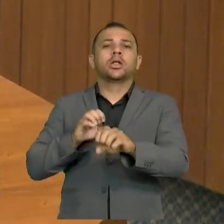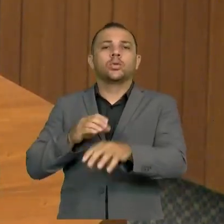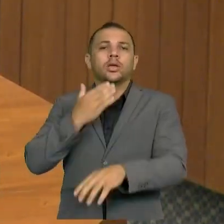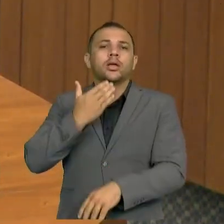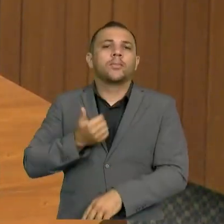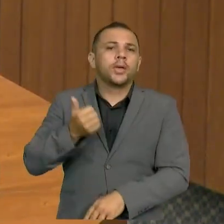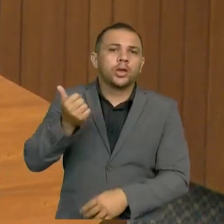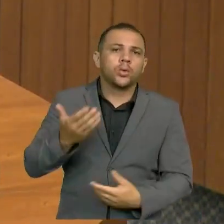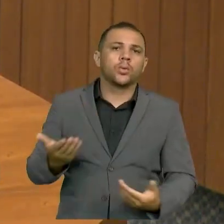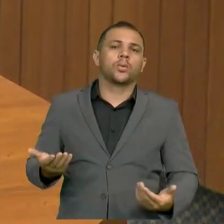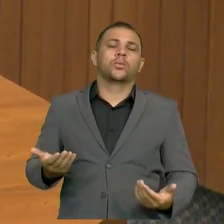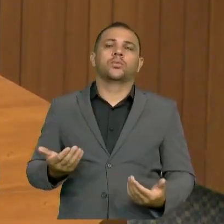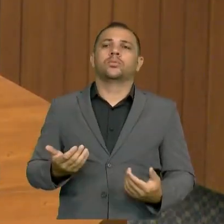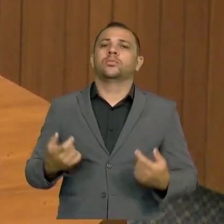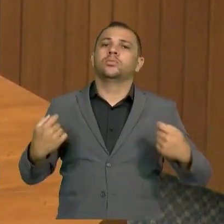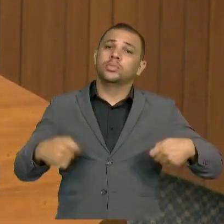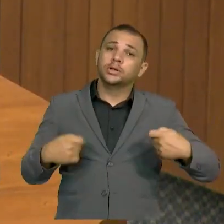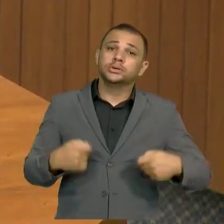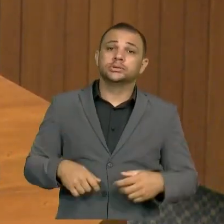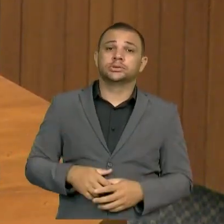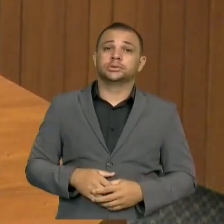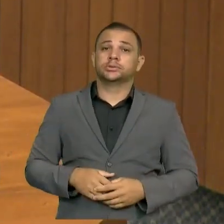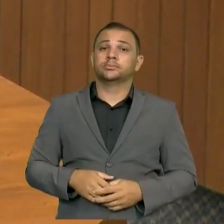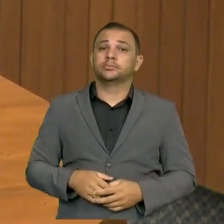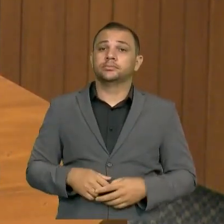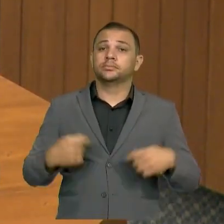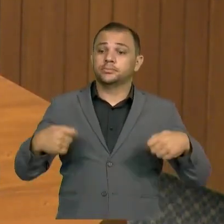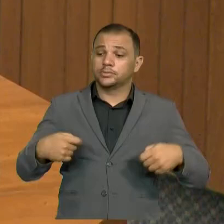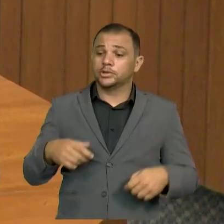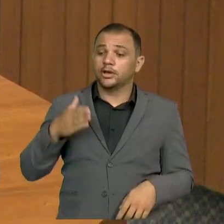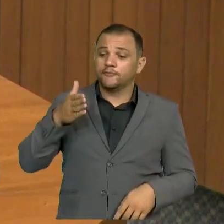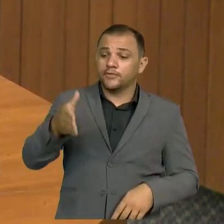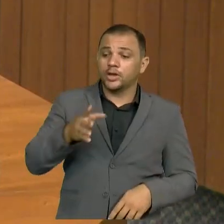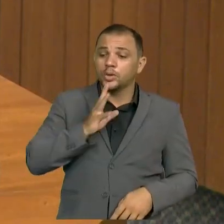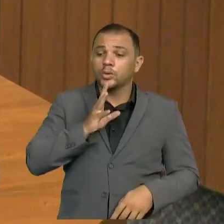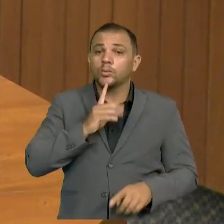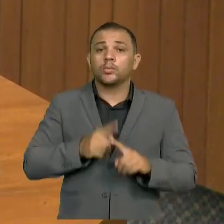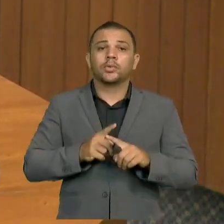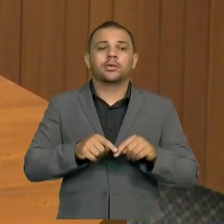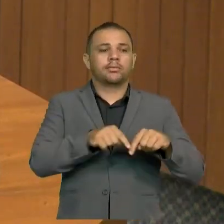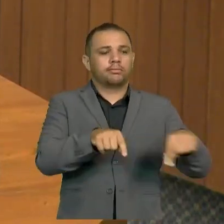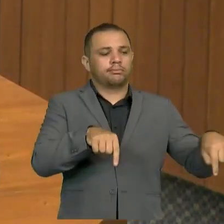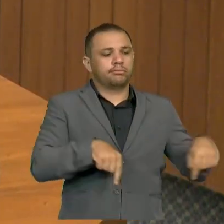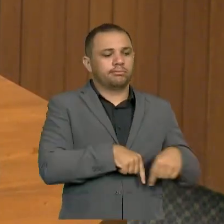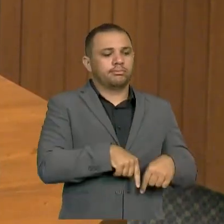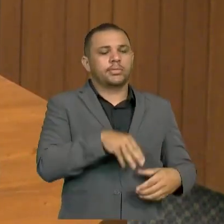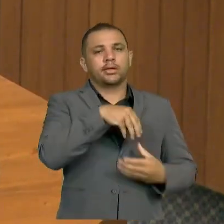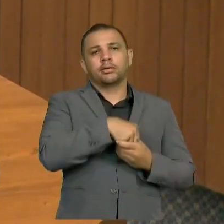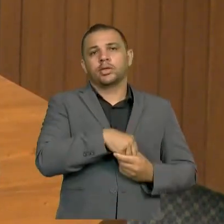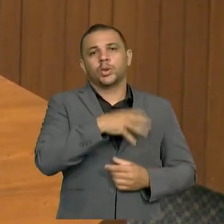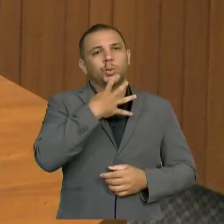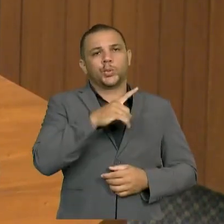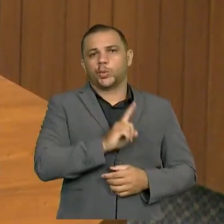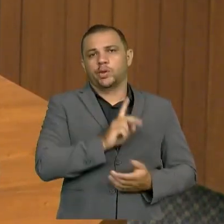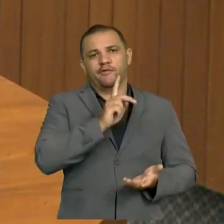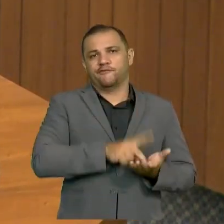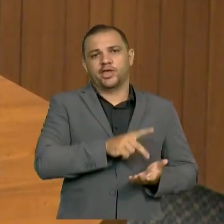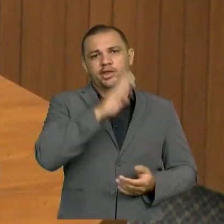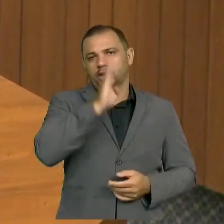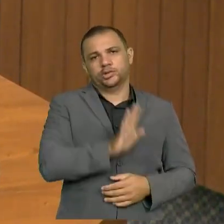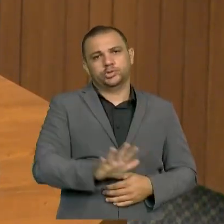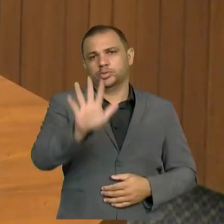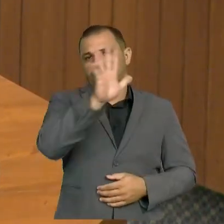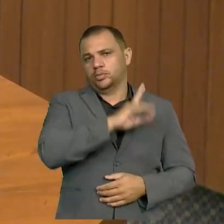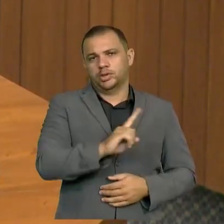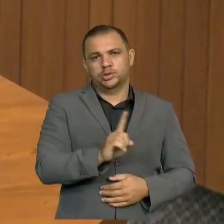mas que venha conhecer, que dentro de gabinete não se conhece a realidade de todo o Brasil para que possa